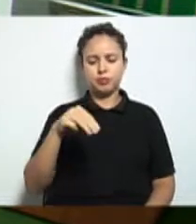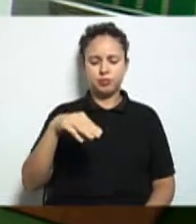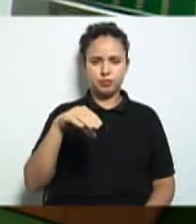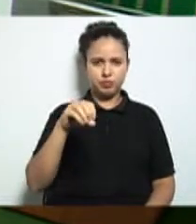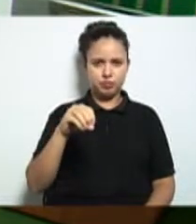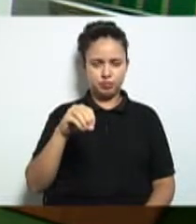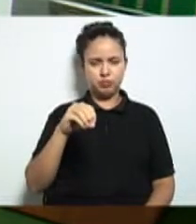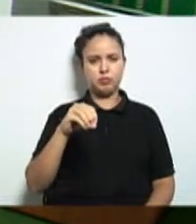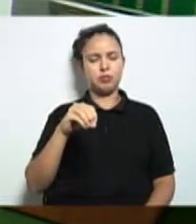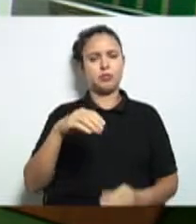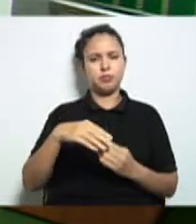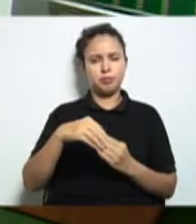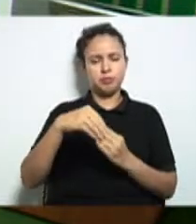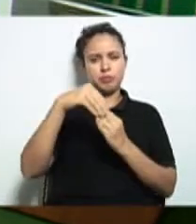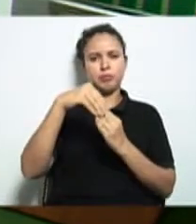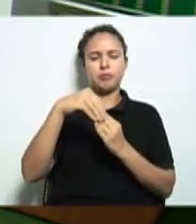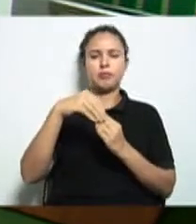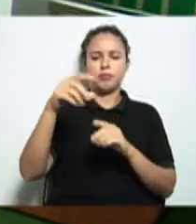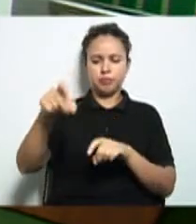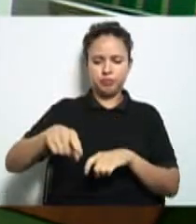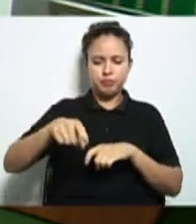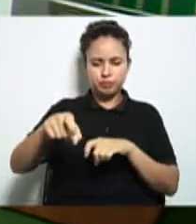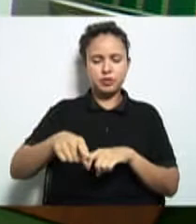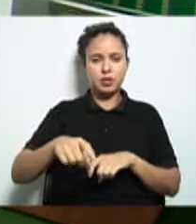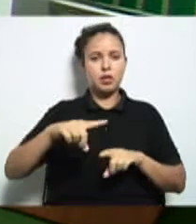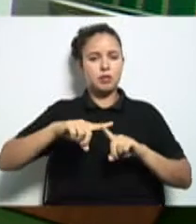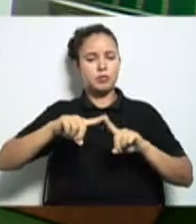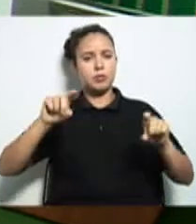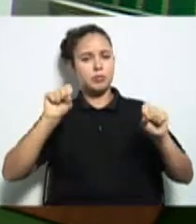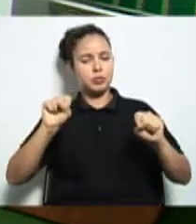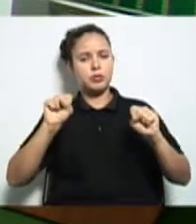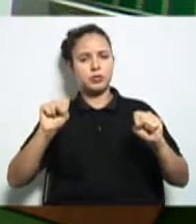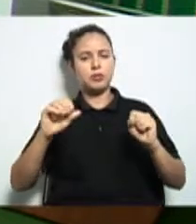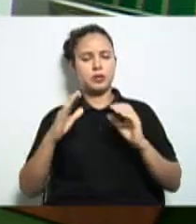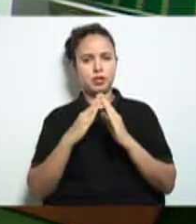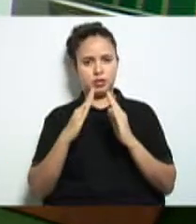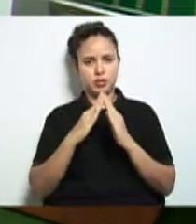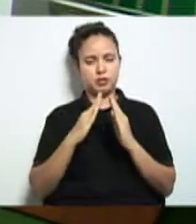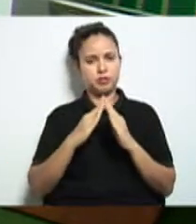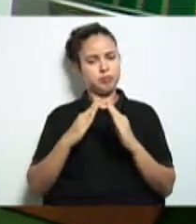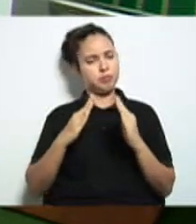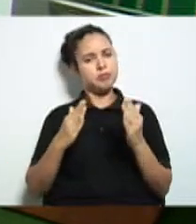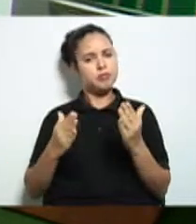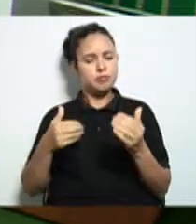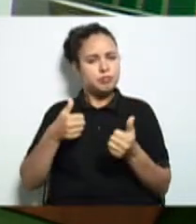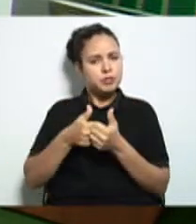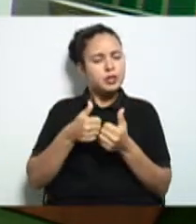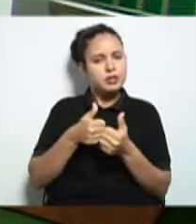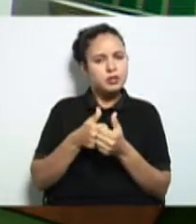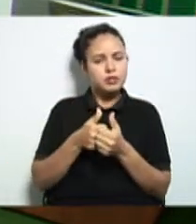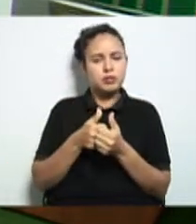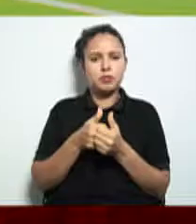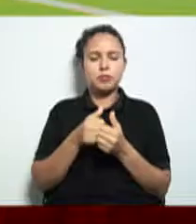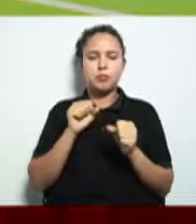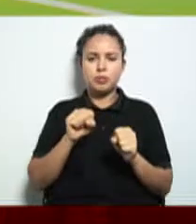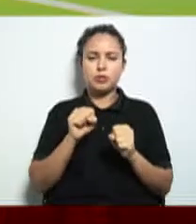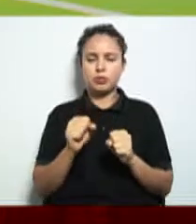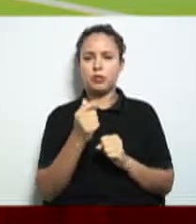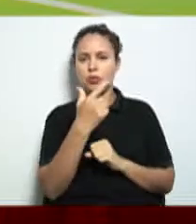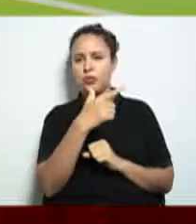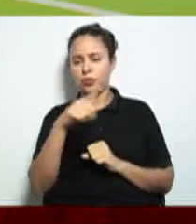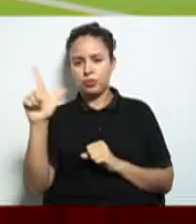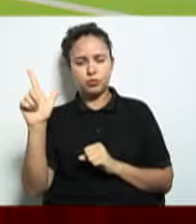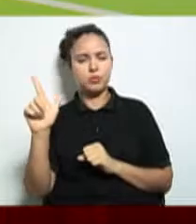agropecuário. Exatamente. Mas vai que lá onde eu moro, lá na minha região, não é o agropecuário. Pode ser a cooperativa